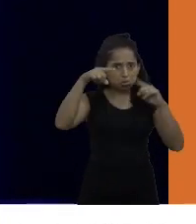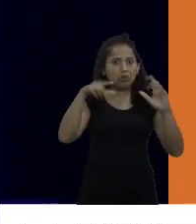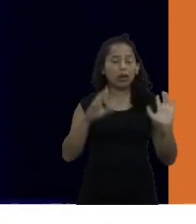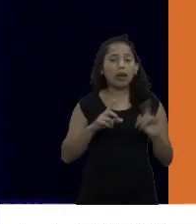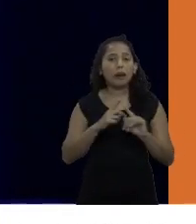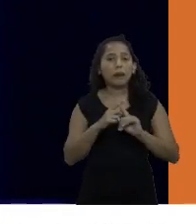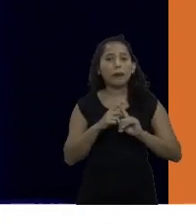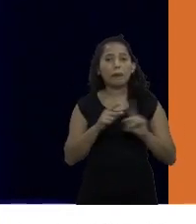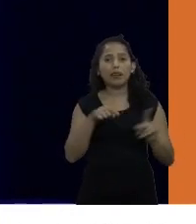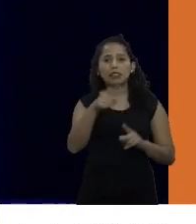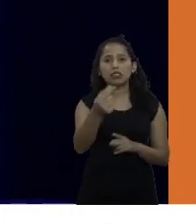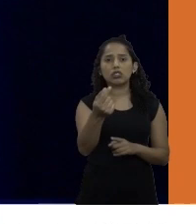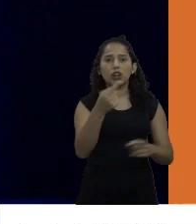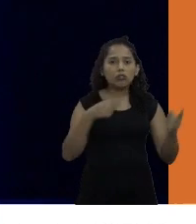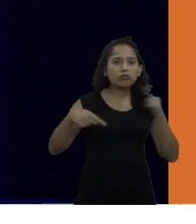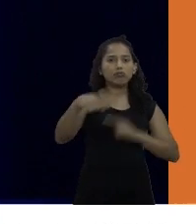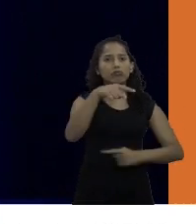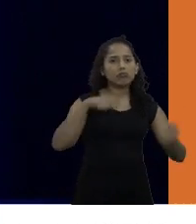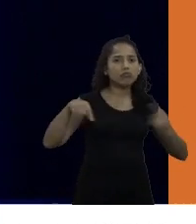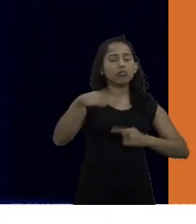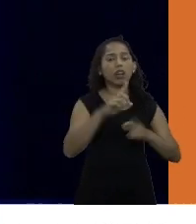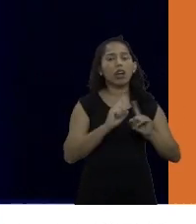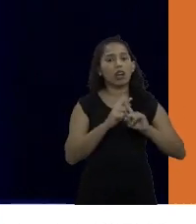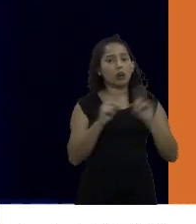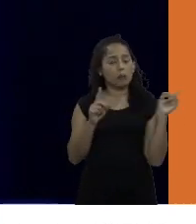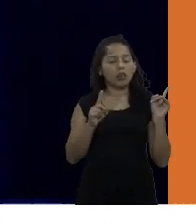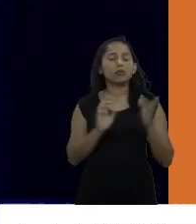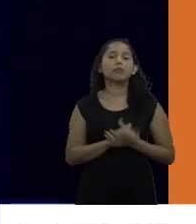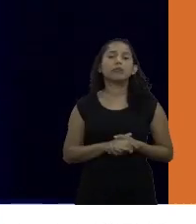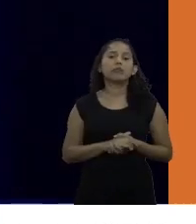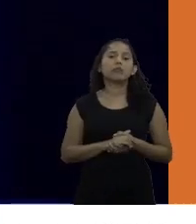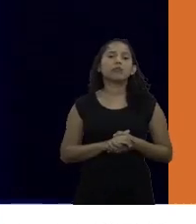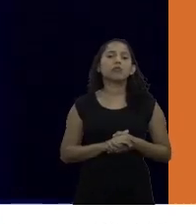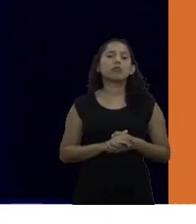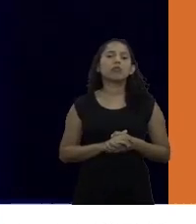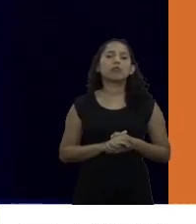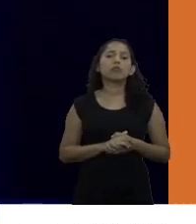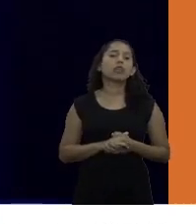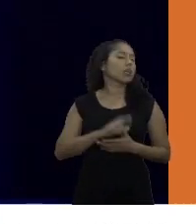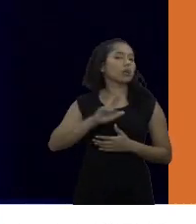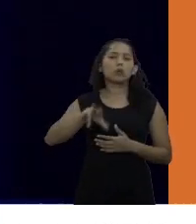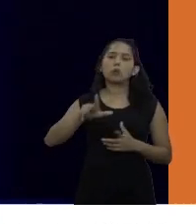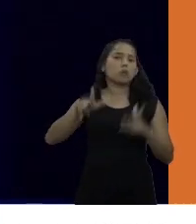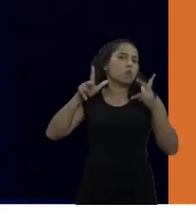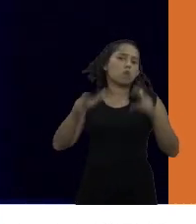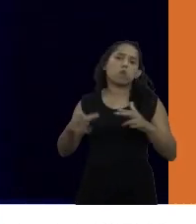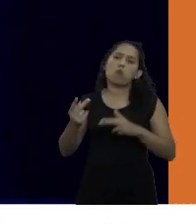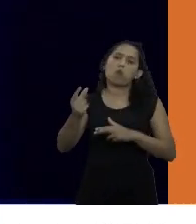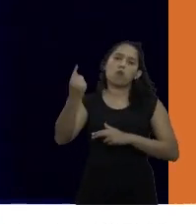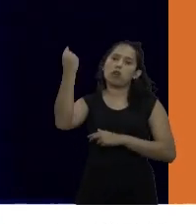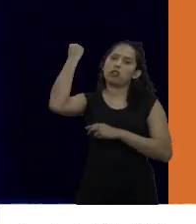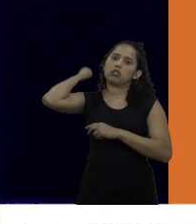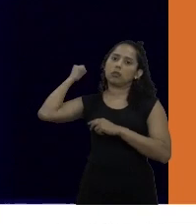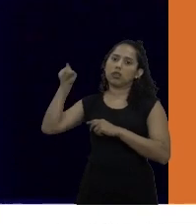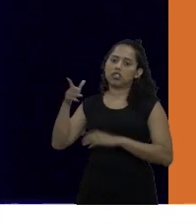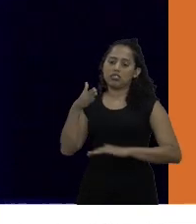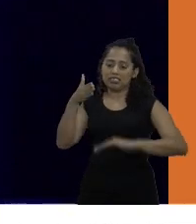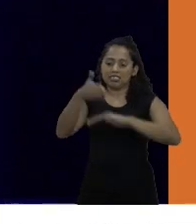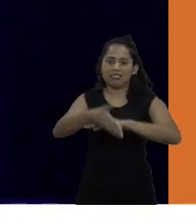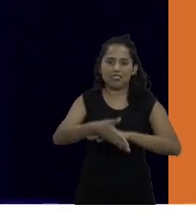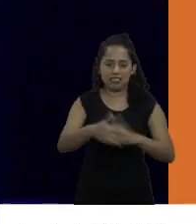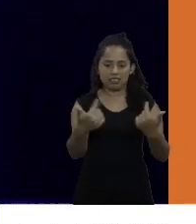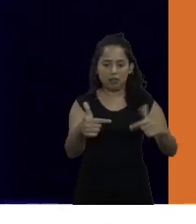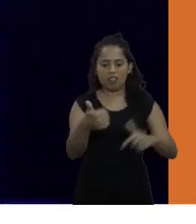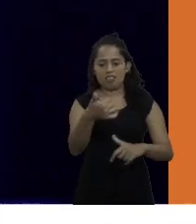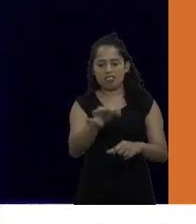dele. Esse dinheiro acaba voltando de certa forma, mas não é mais como foi antigamente, aquele trabalho que você entra e fica 10,